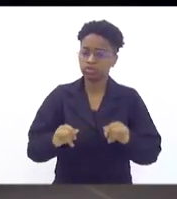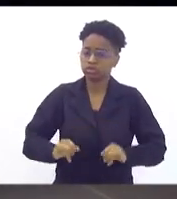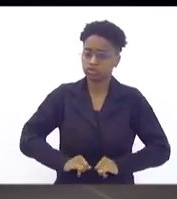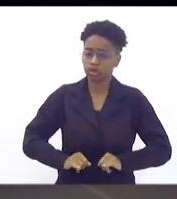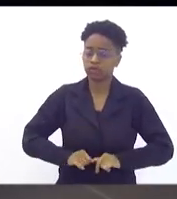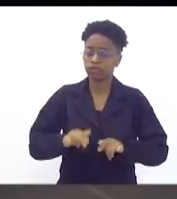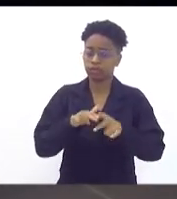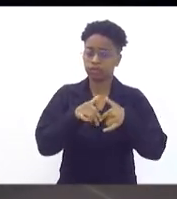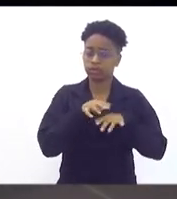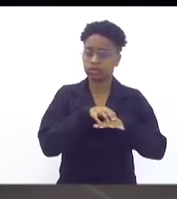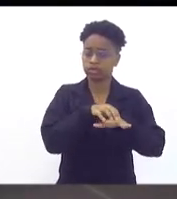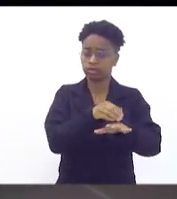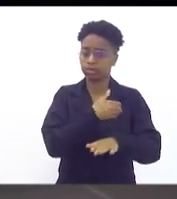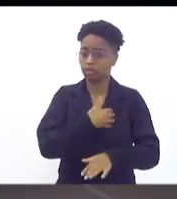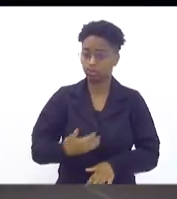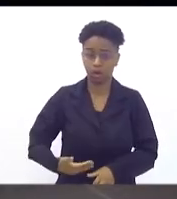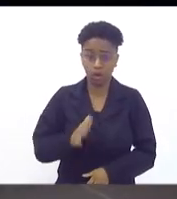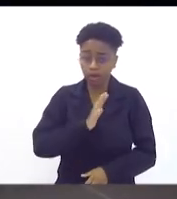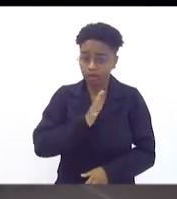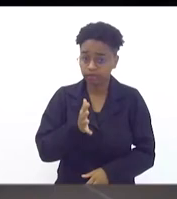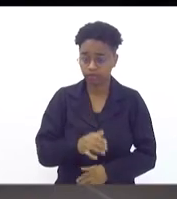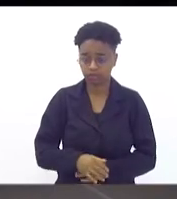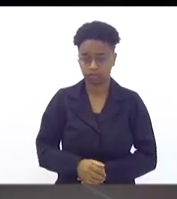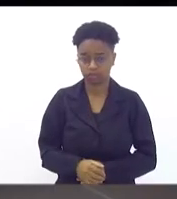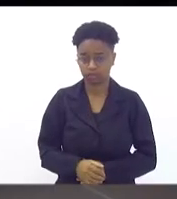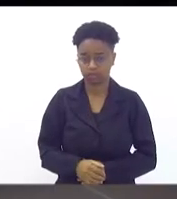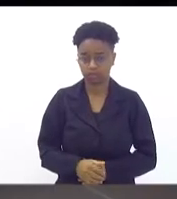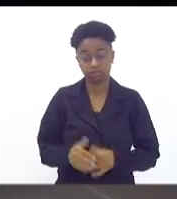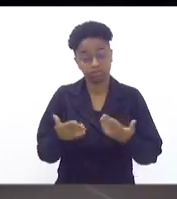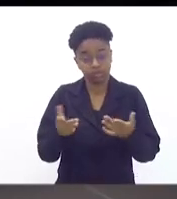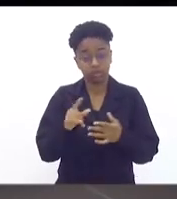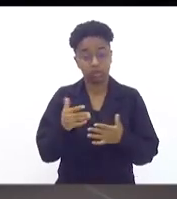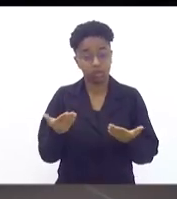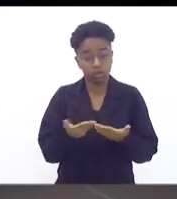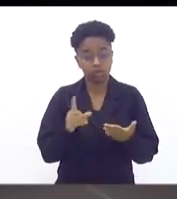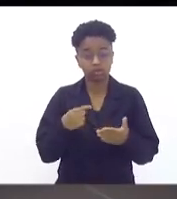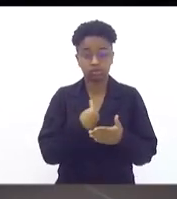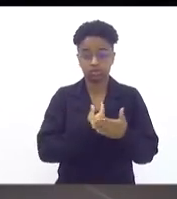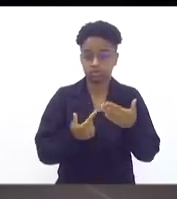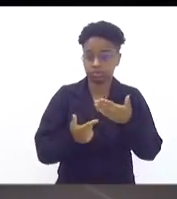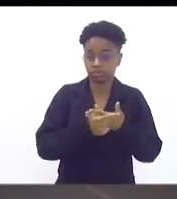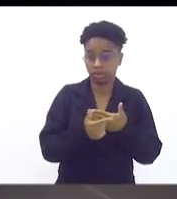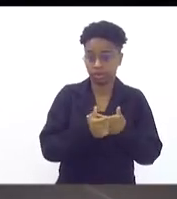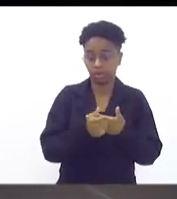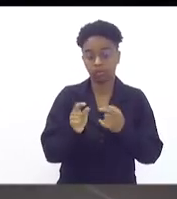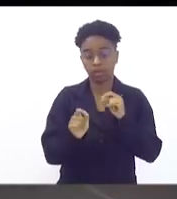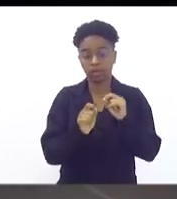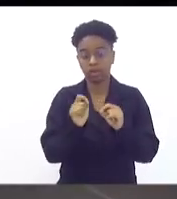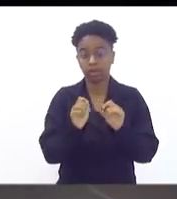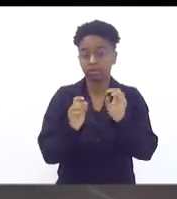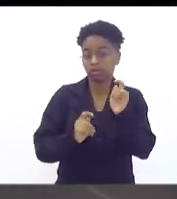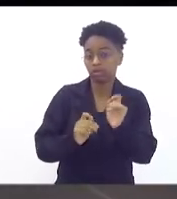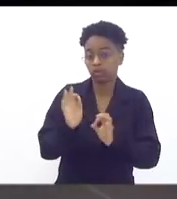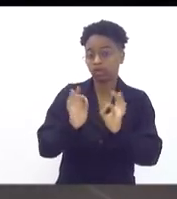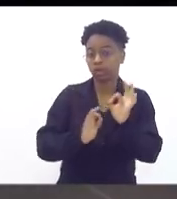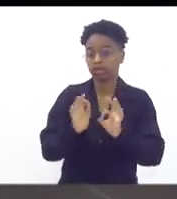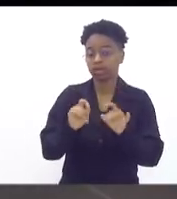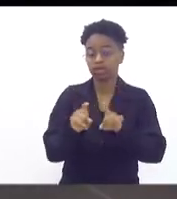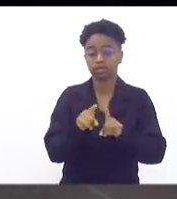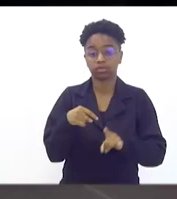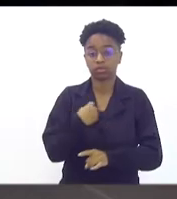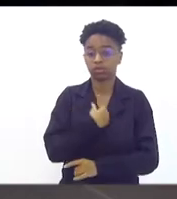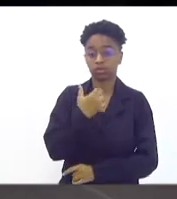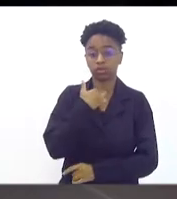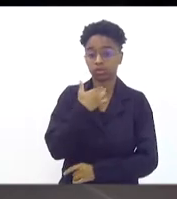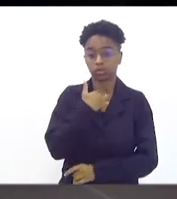com transporte público né tá horrível e hoje a nossa função como agência é regular e a gente não pode deixar